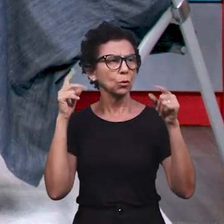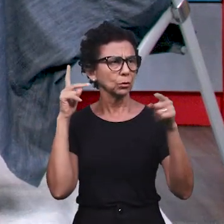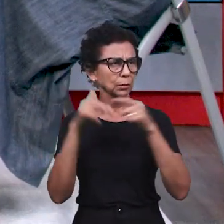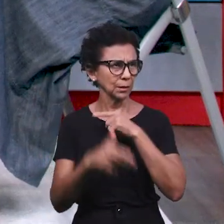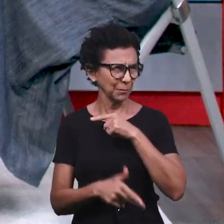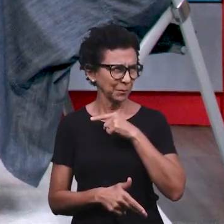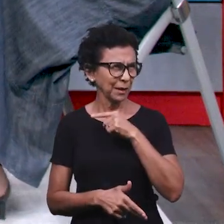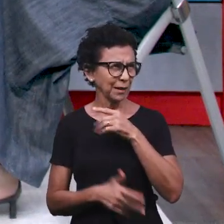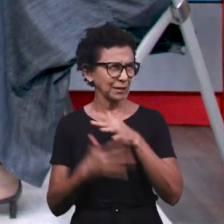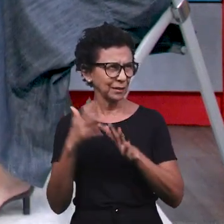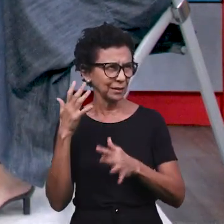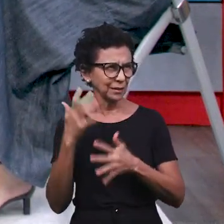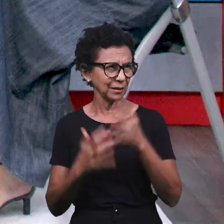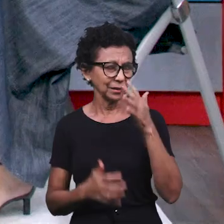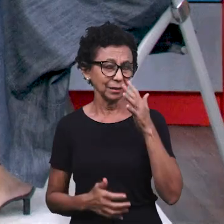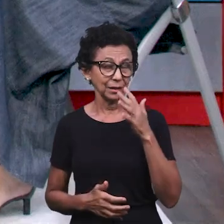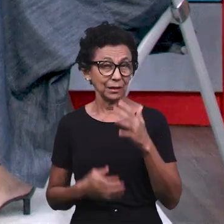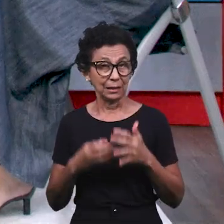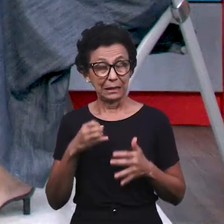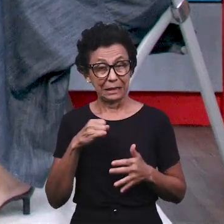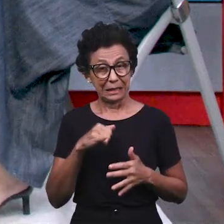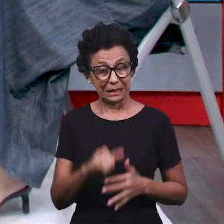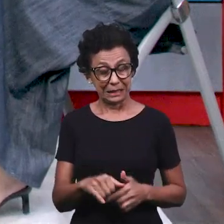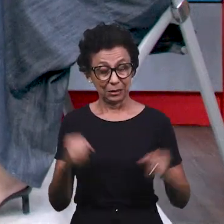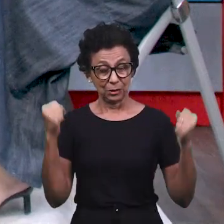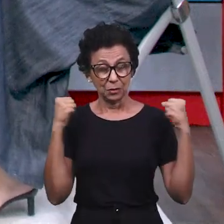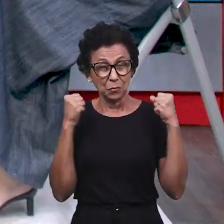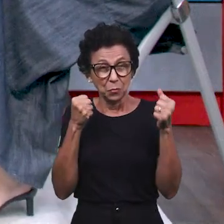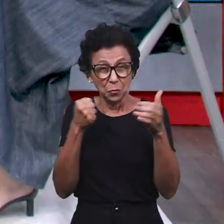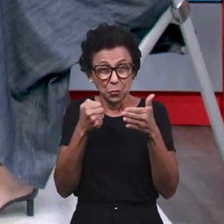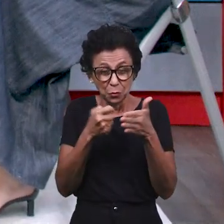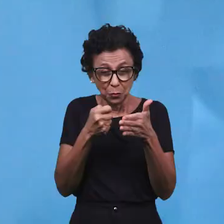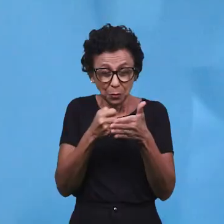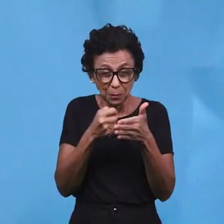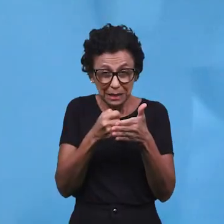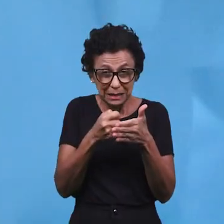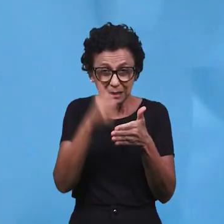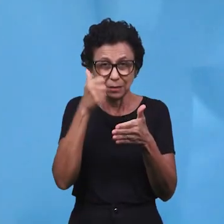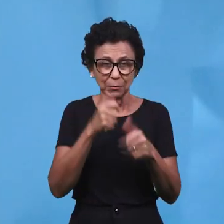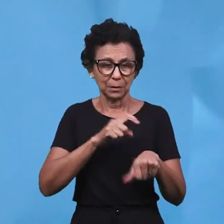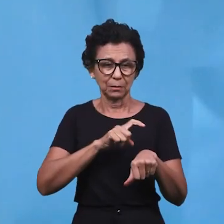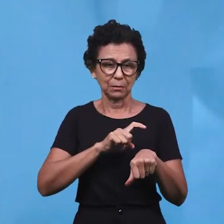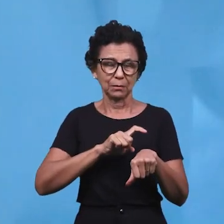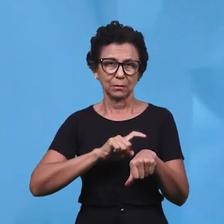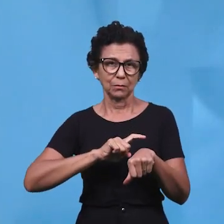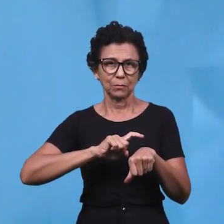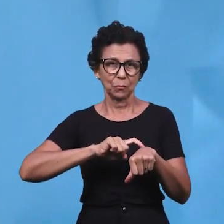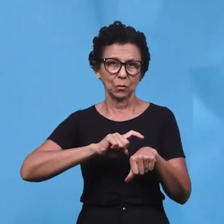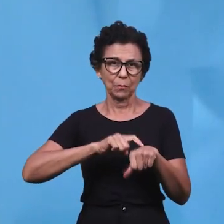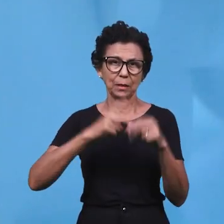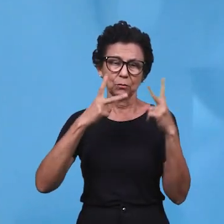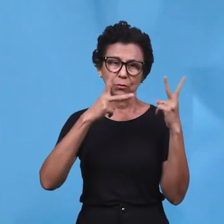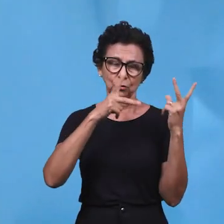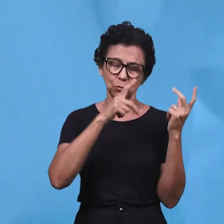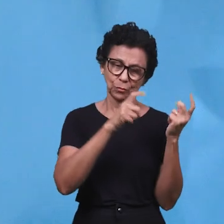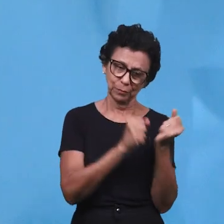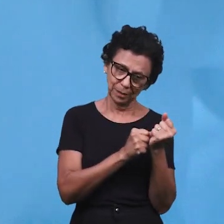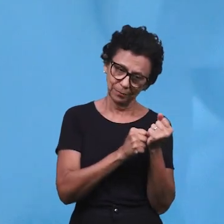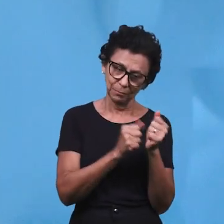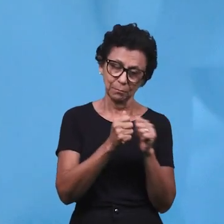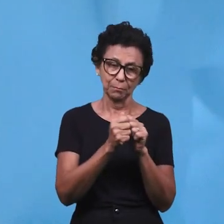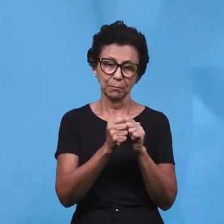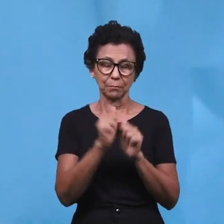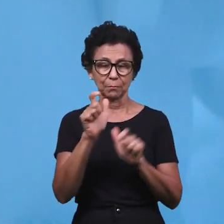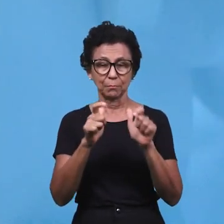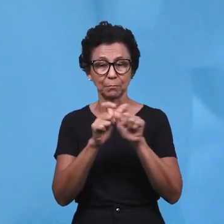a prática de atividade física muito próxima ao horário de dormir, para a maioria das pessoas não é